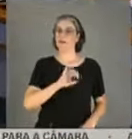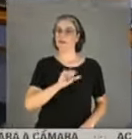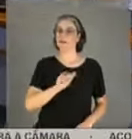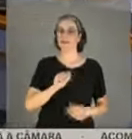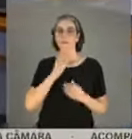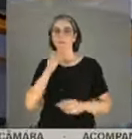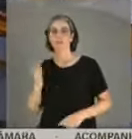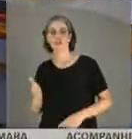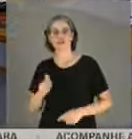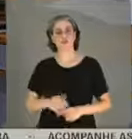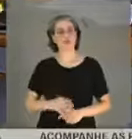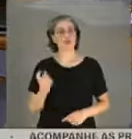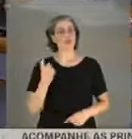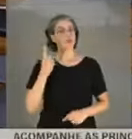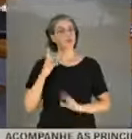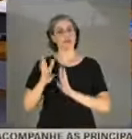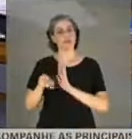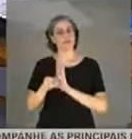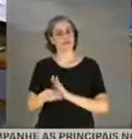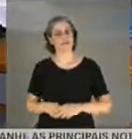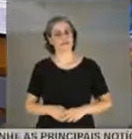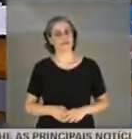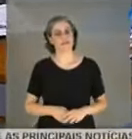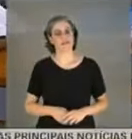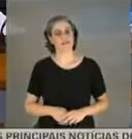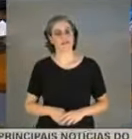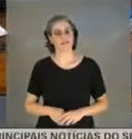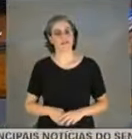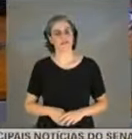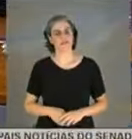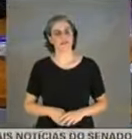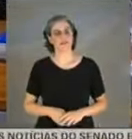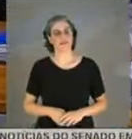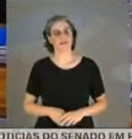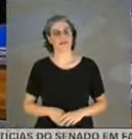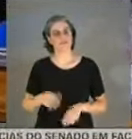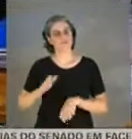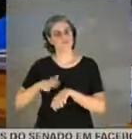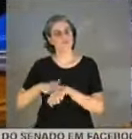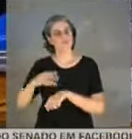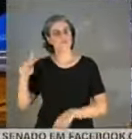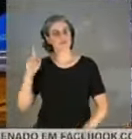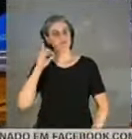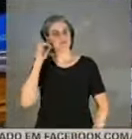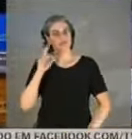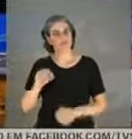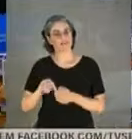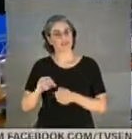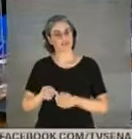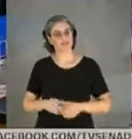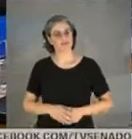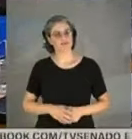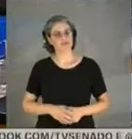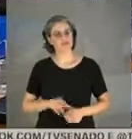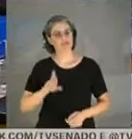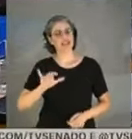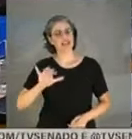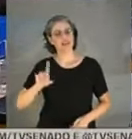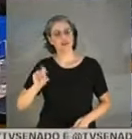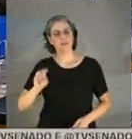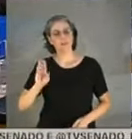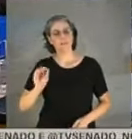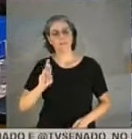Medicamentos. A única emenda específica é essa, apresentada por ele. O senhor Ricardo Barros, senhor relator, veio aqui a